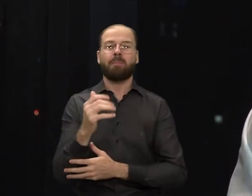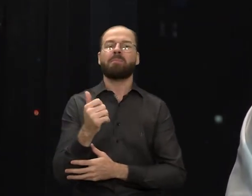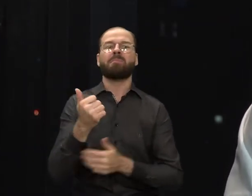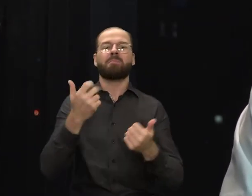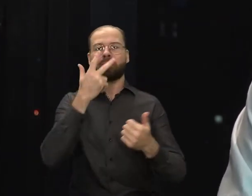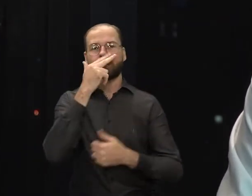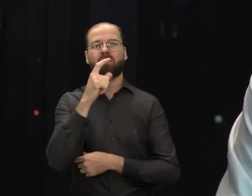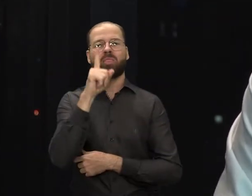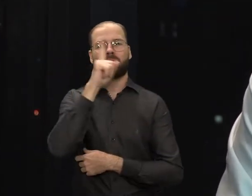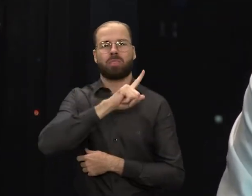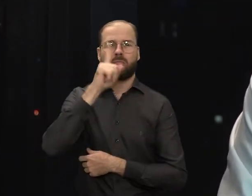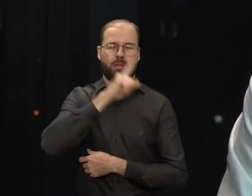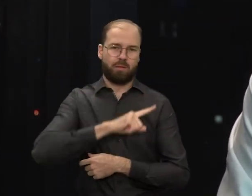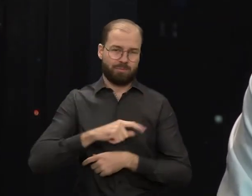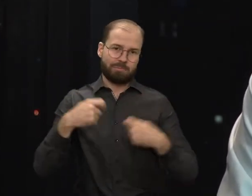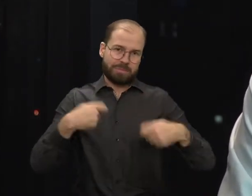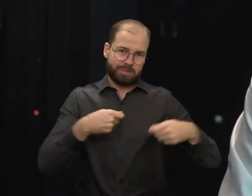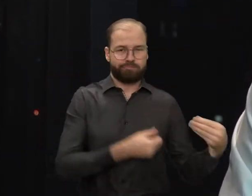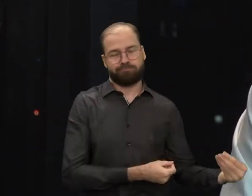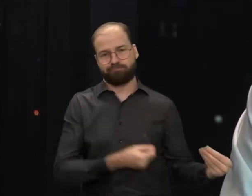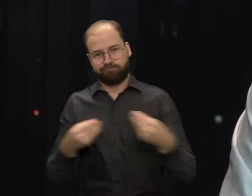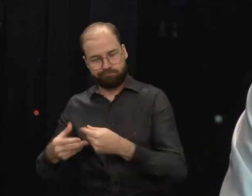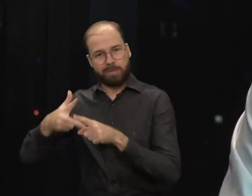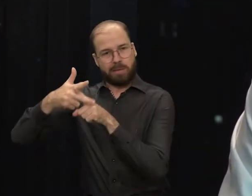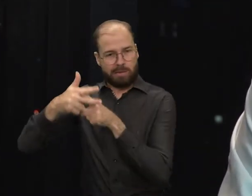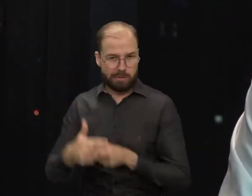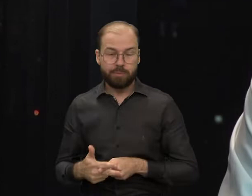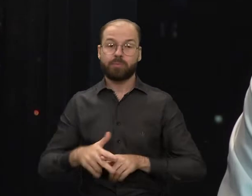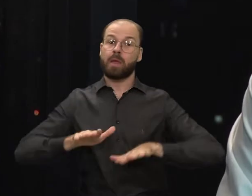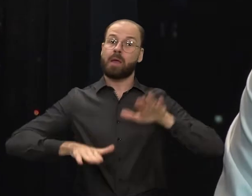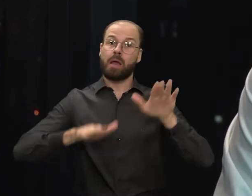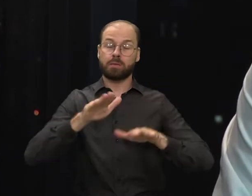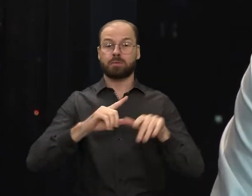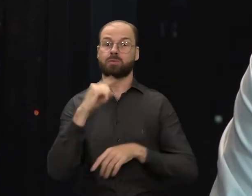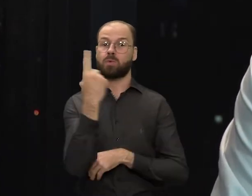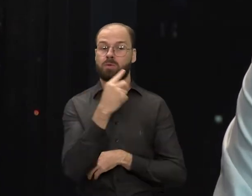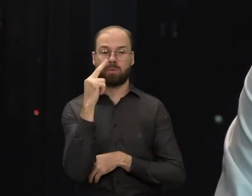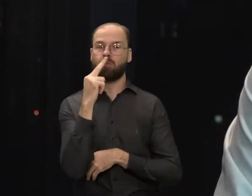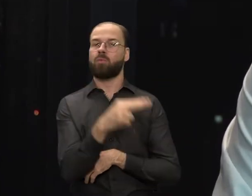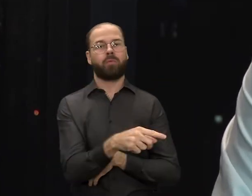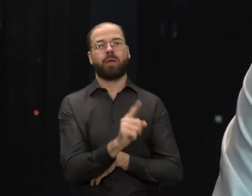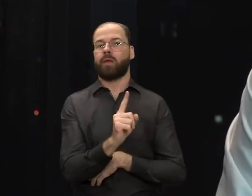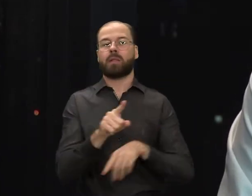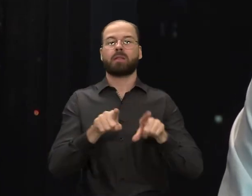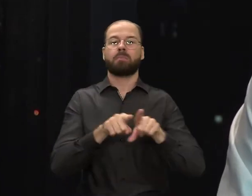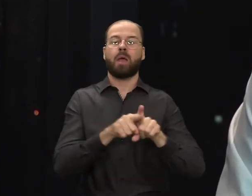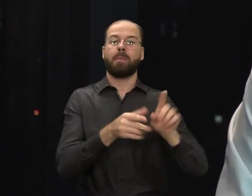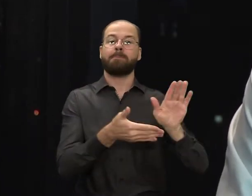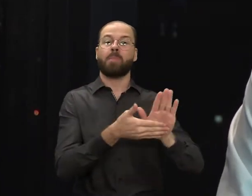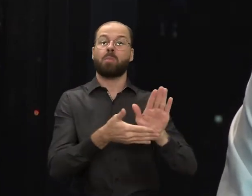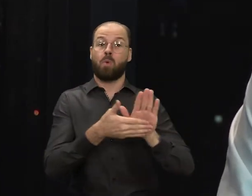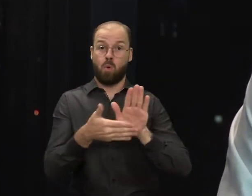empreendedor. Então, às vezes também o órgão, você não vê assim nos planos também,